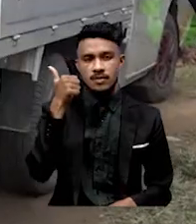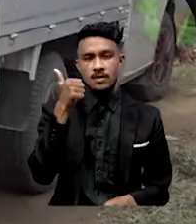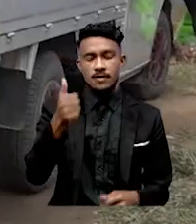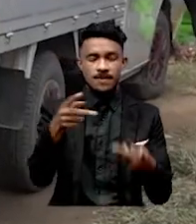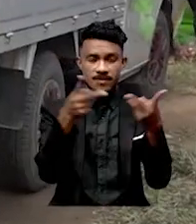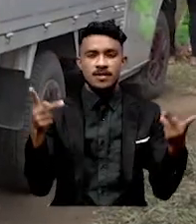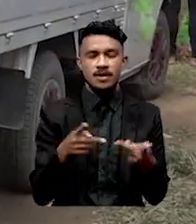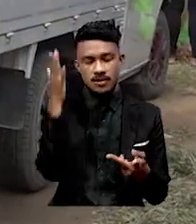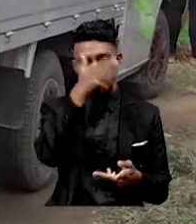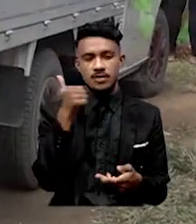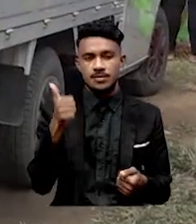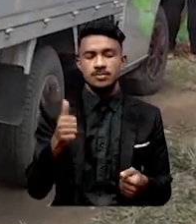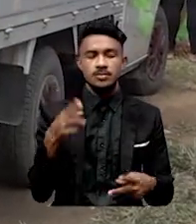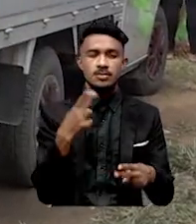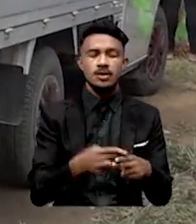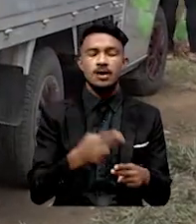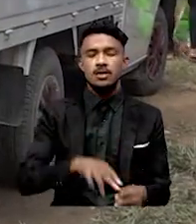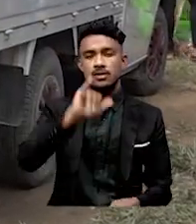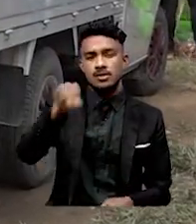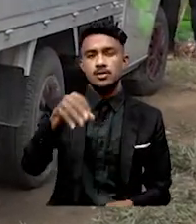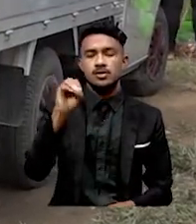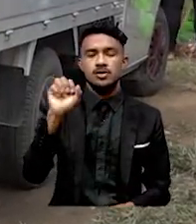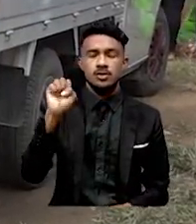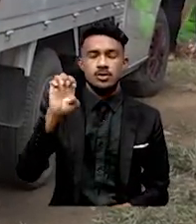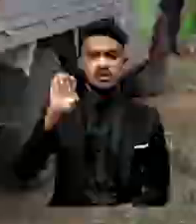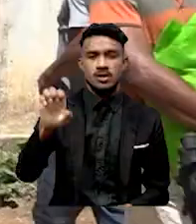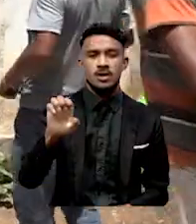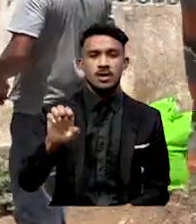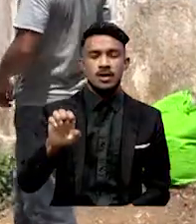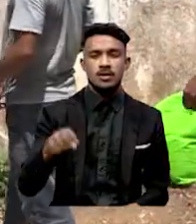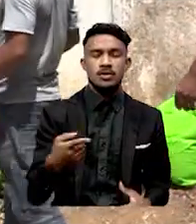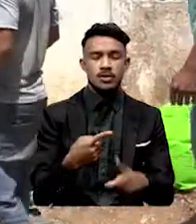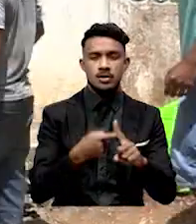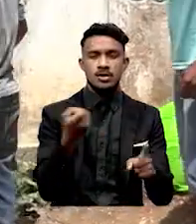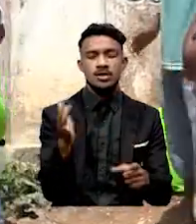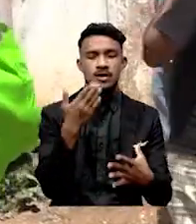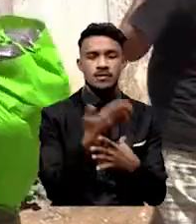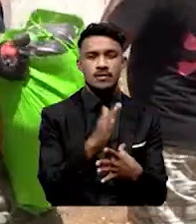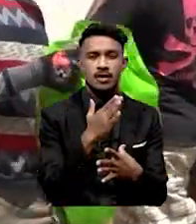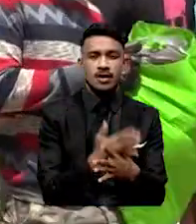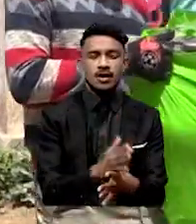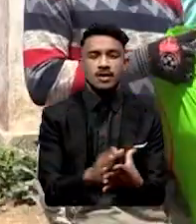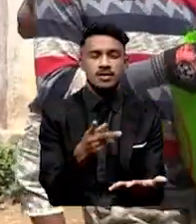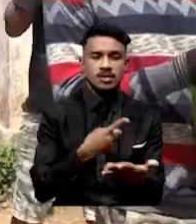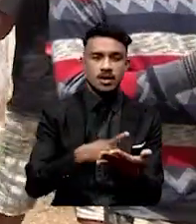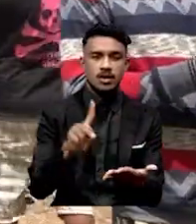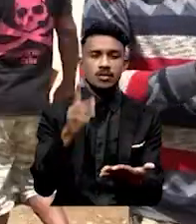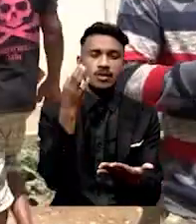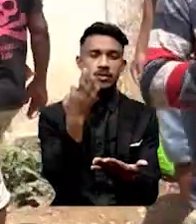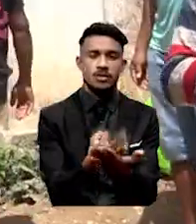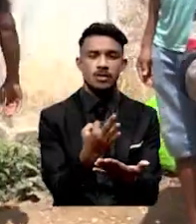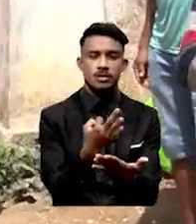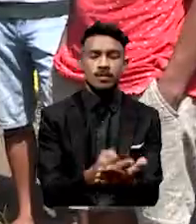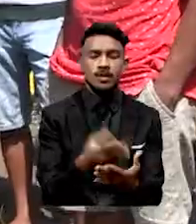José Lucas Hateten, usi parte Ministério Comércio e Indústria Nian, concluiu na pagamento da companhia distribuidor